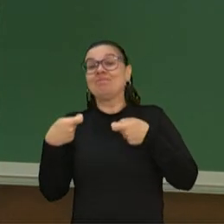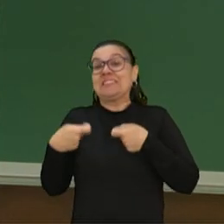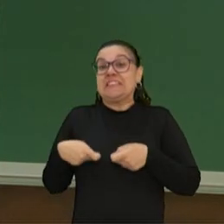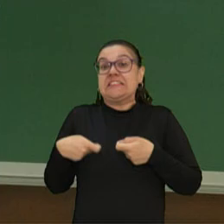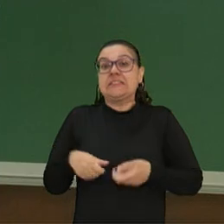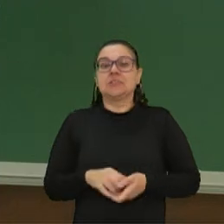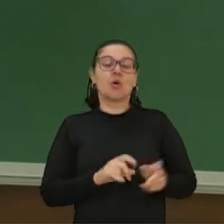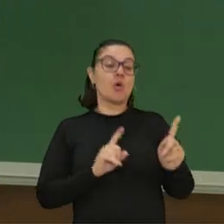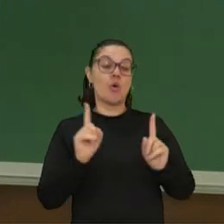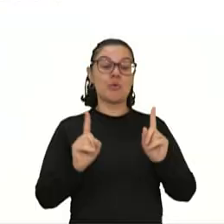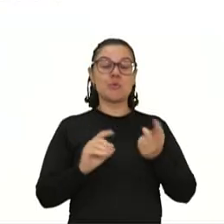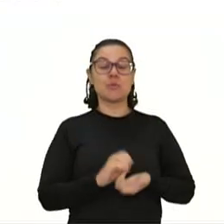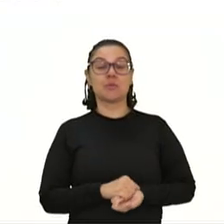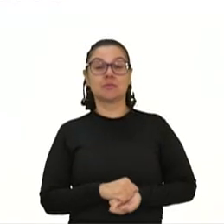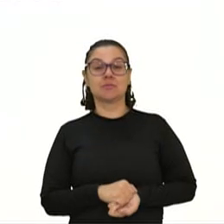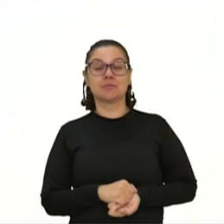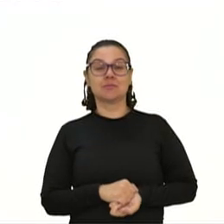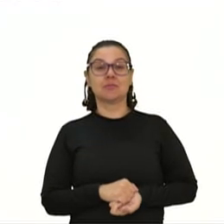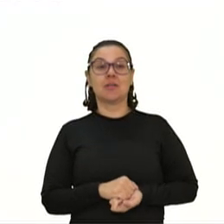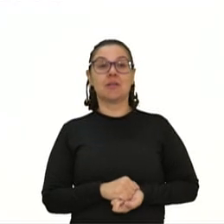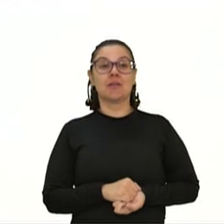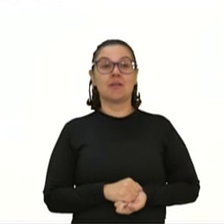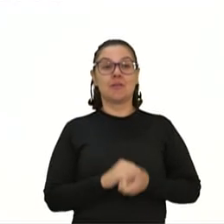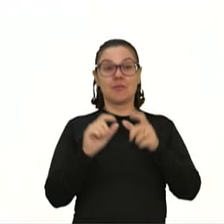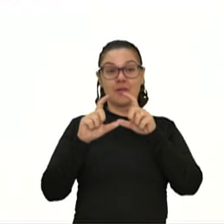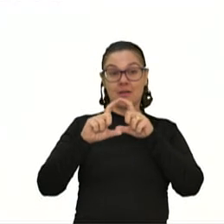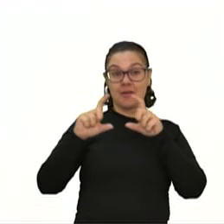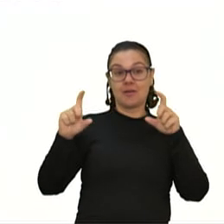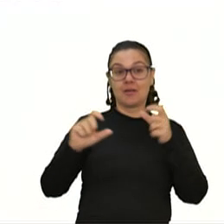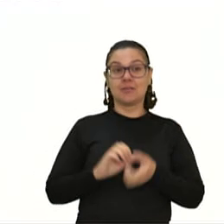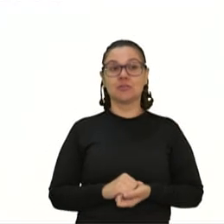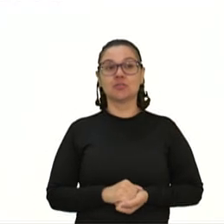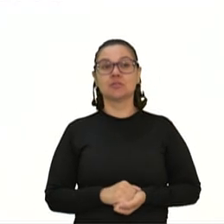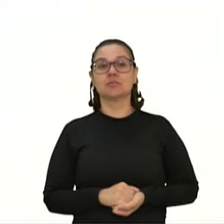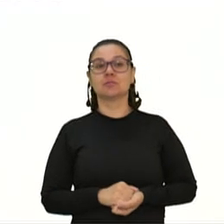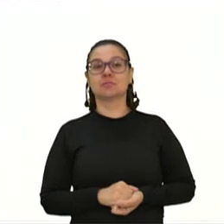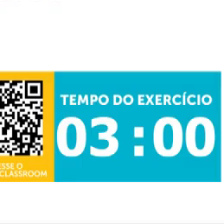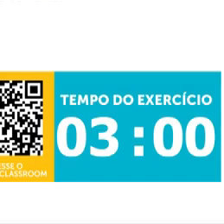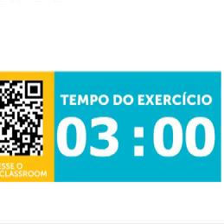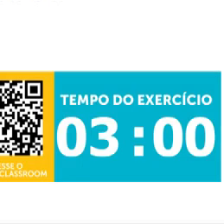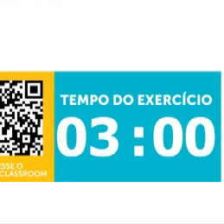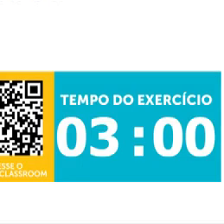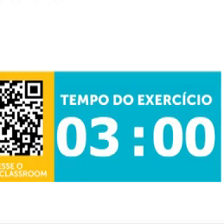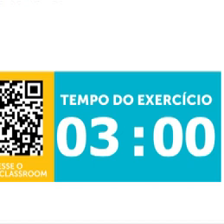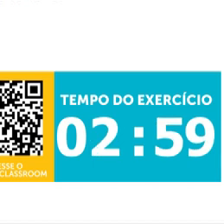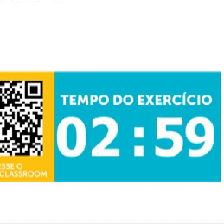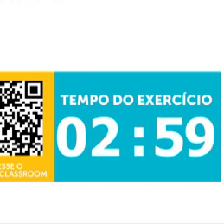necessidade? O que vocês acham quando ele diz assim, you know that you have to run?